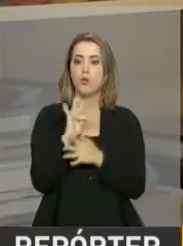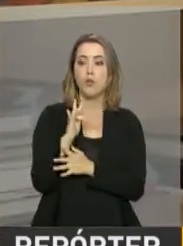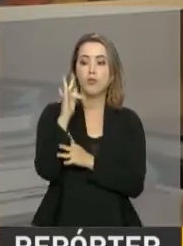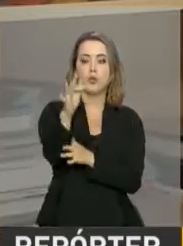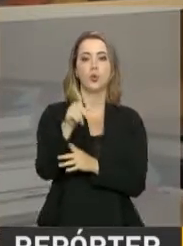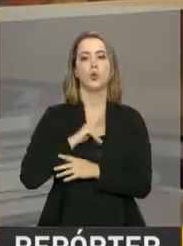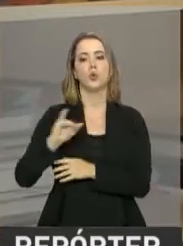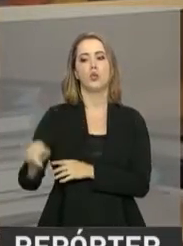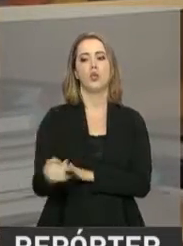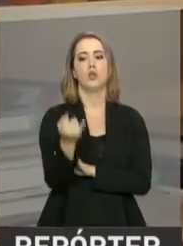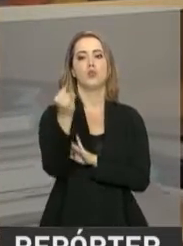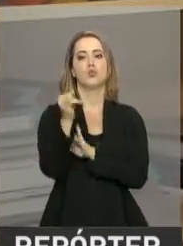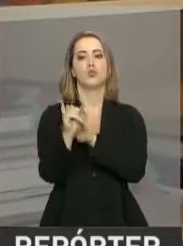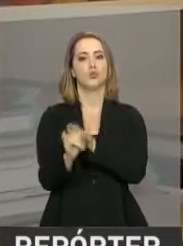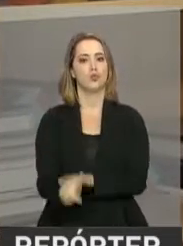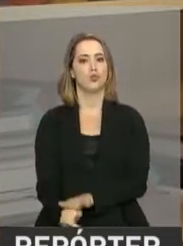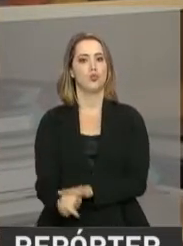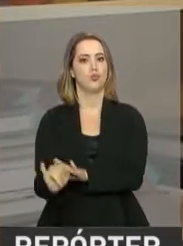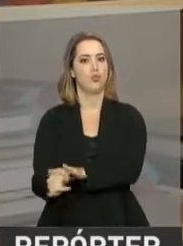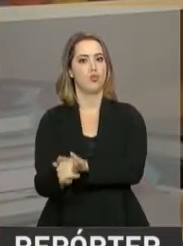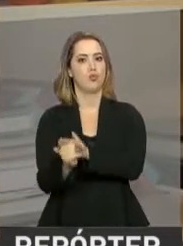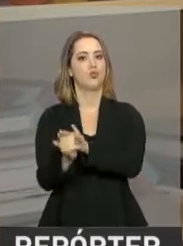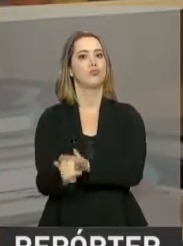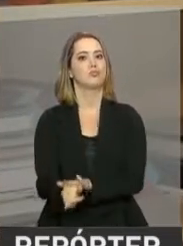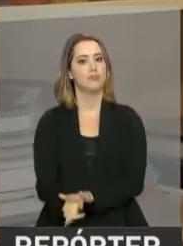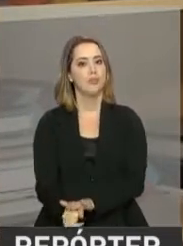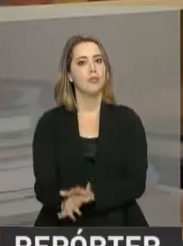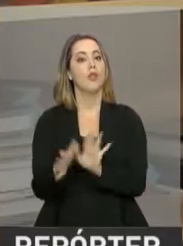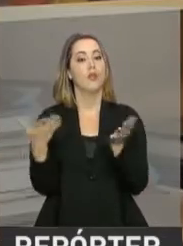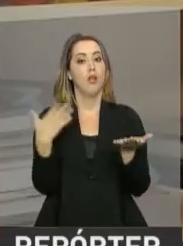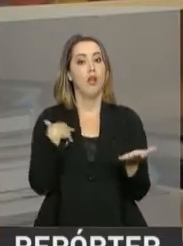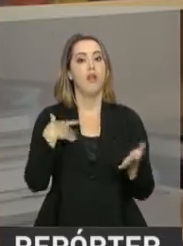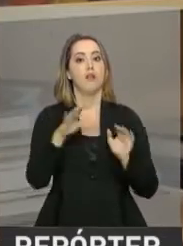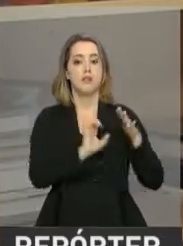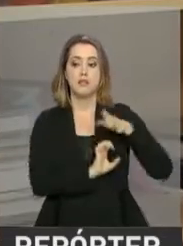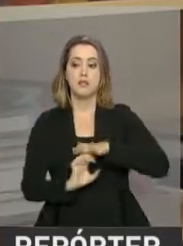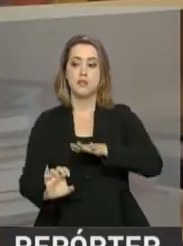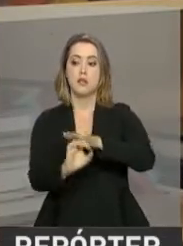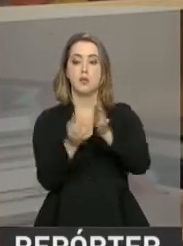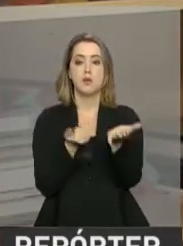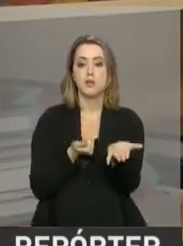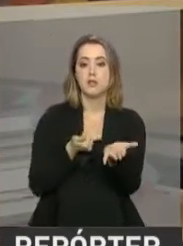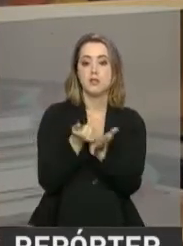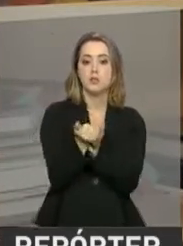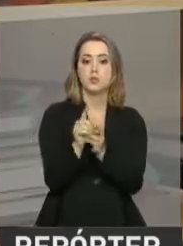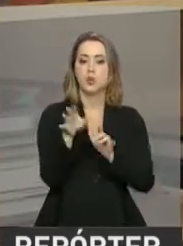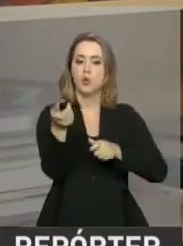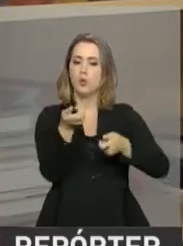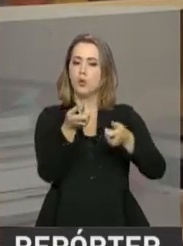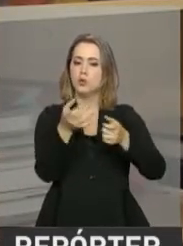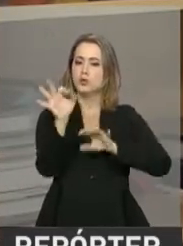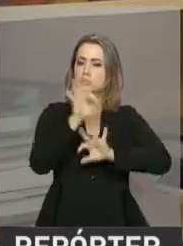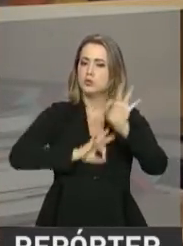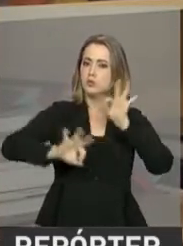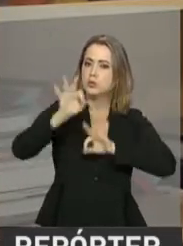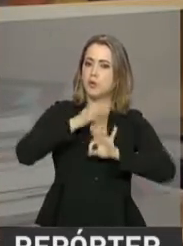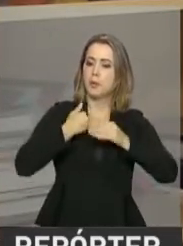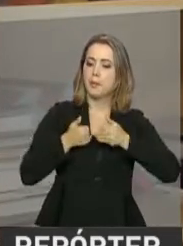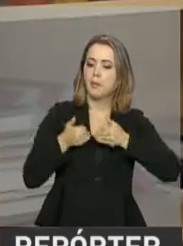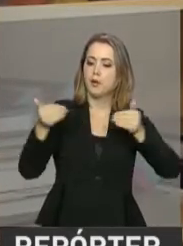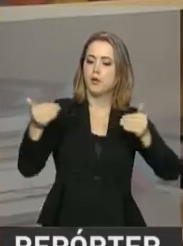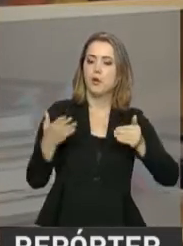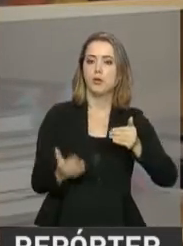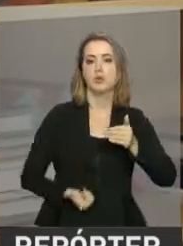taxa de juros menor isso começa às empresas começam a se programar para é ampliar suas os seus investimentos